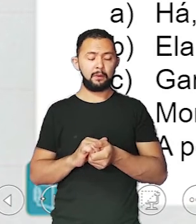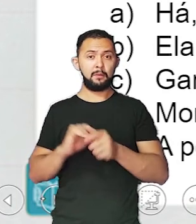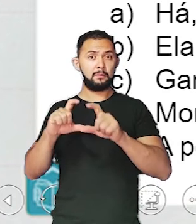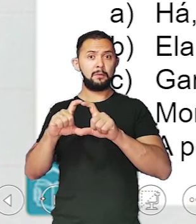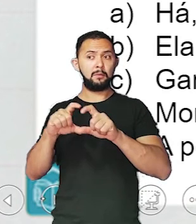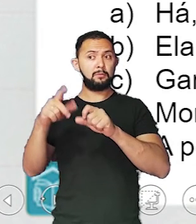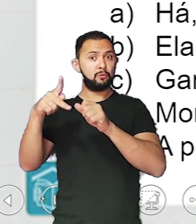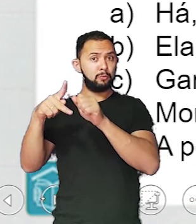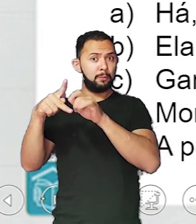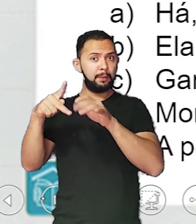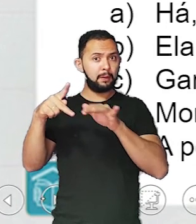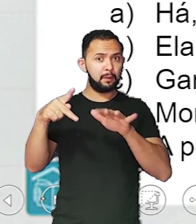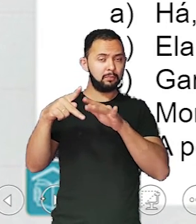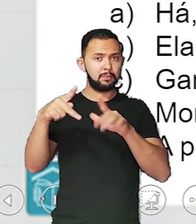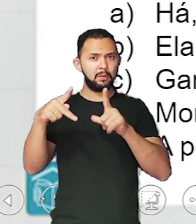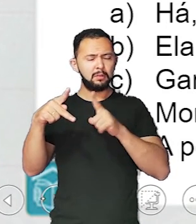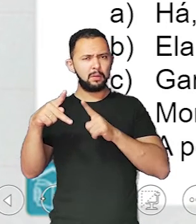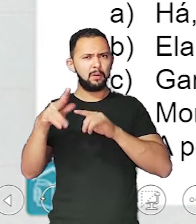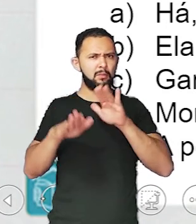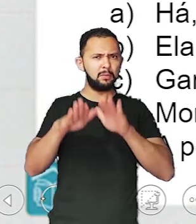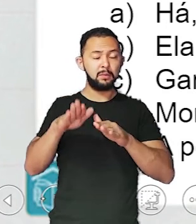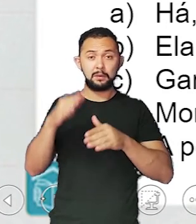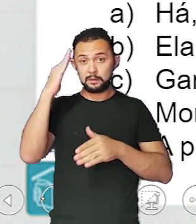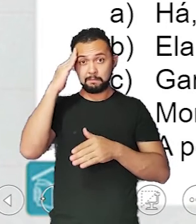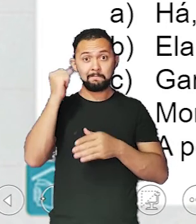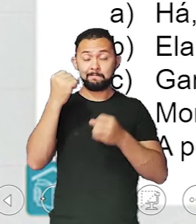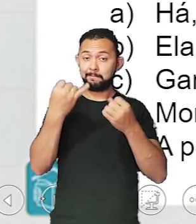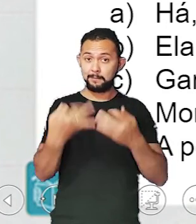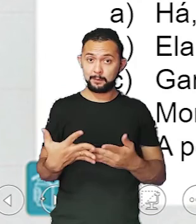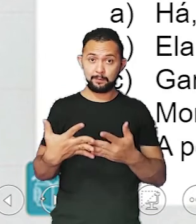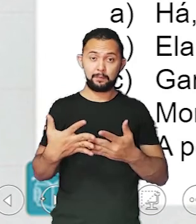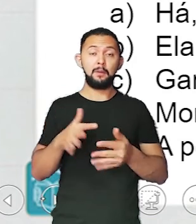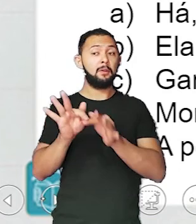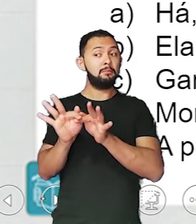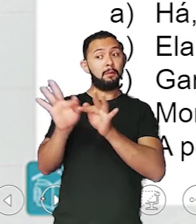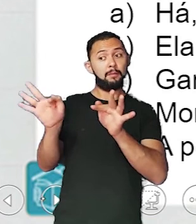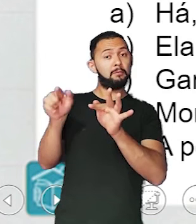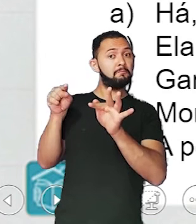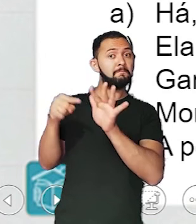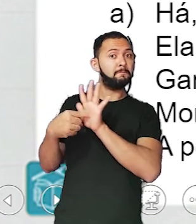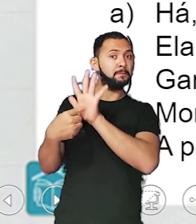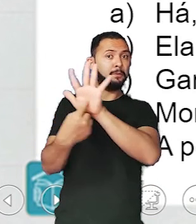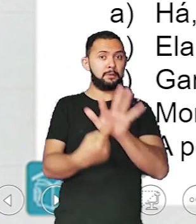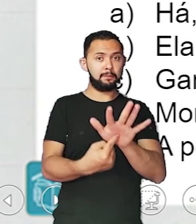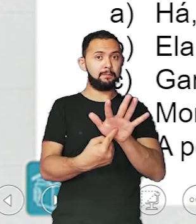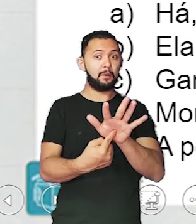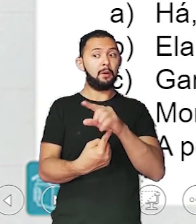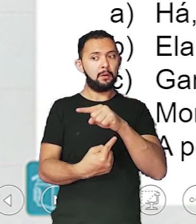que eu não sei dizer. A oração destacada é classificada como? Olha aí, gente, foi da última prova do Instituto